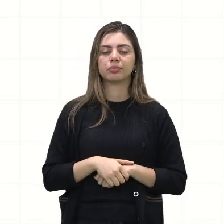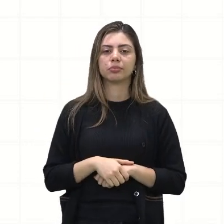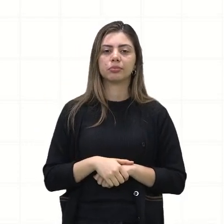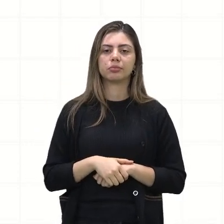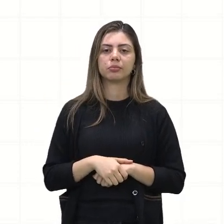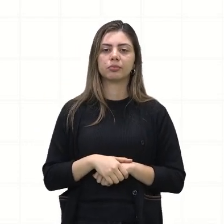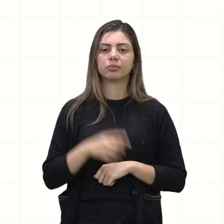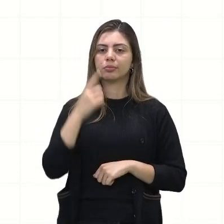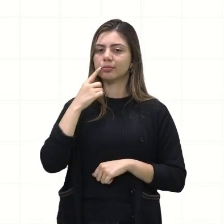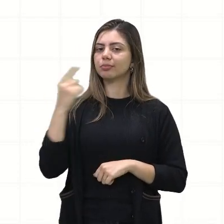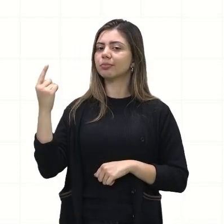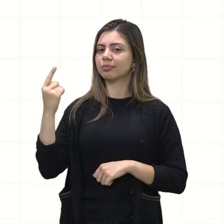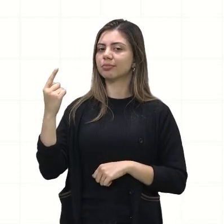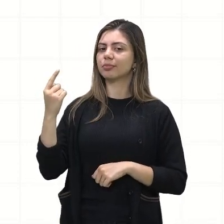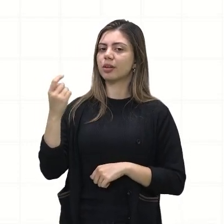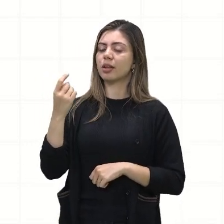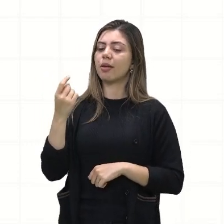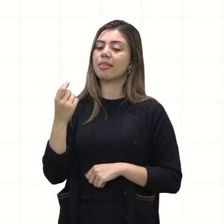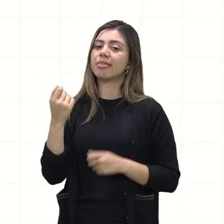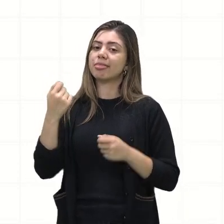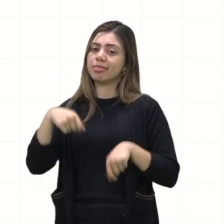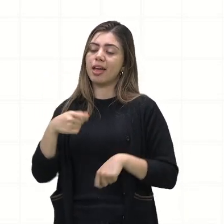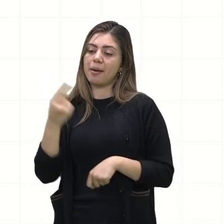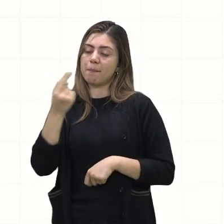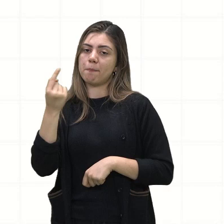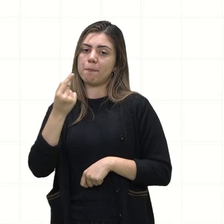Ó, primeira possibilidade.